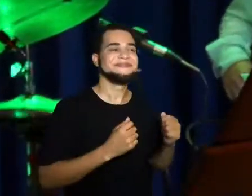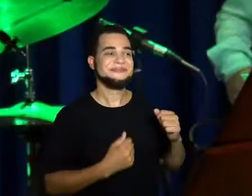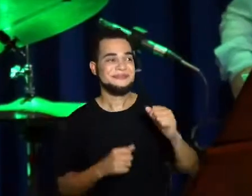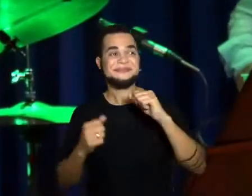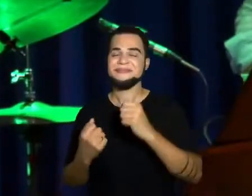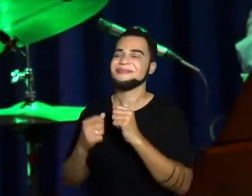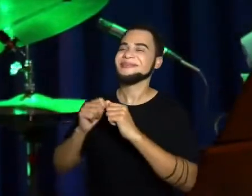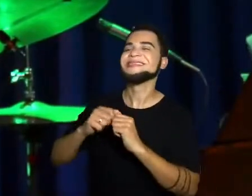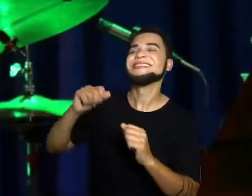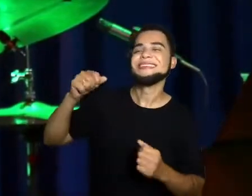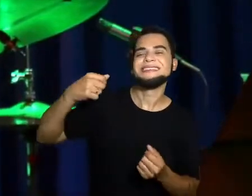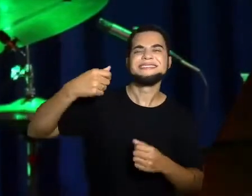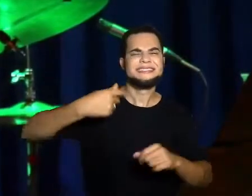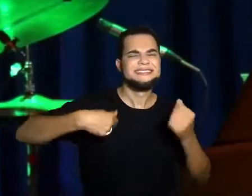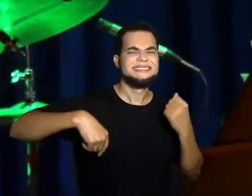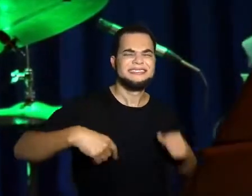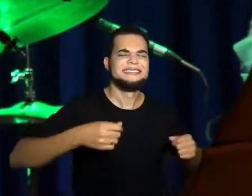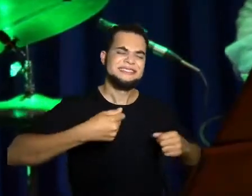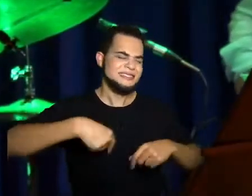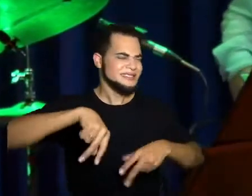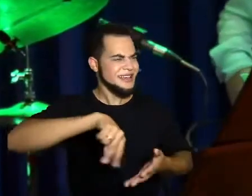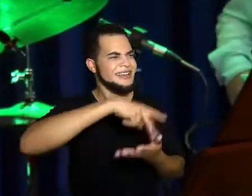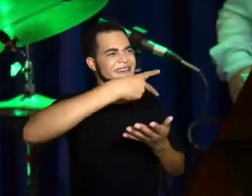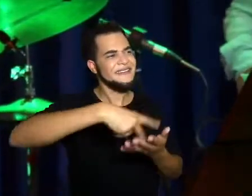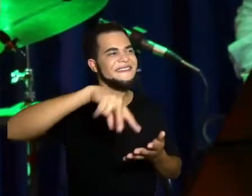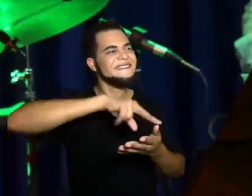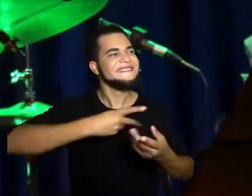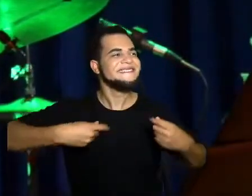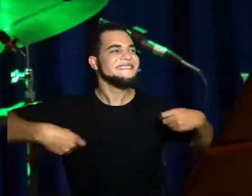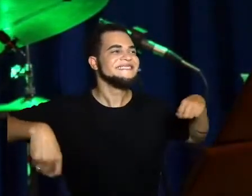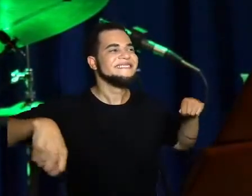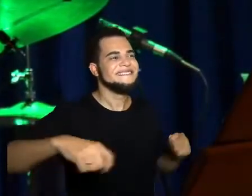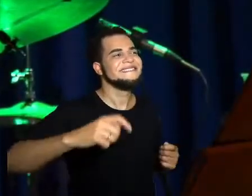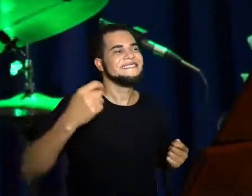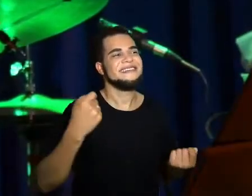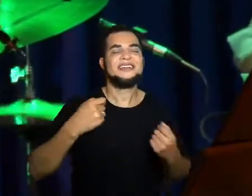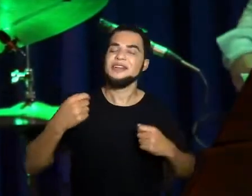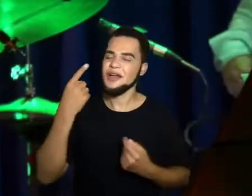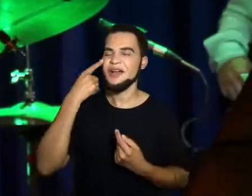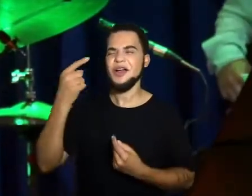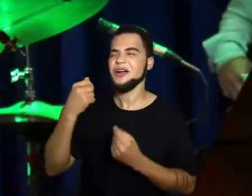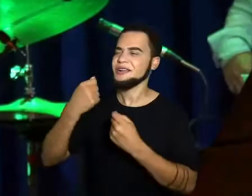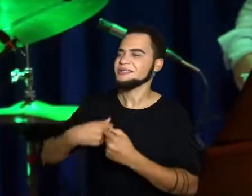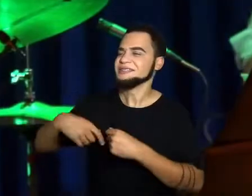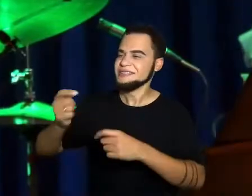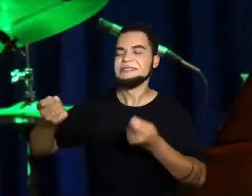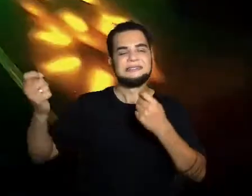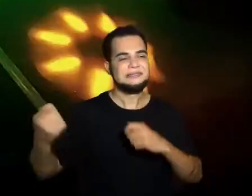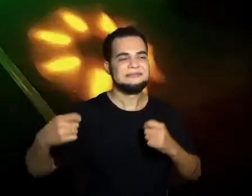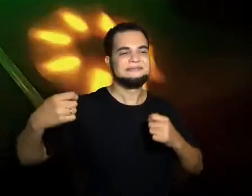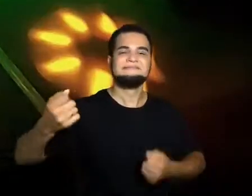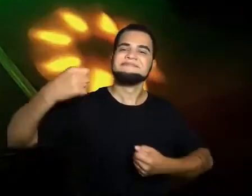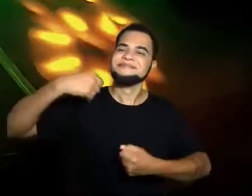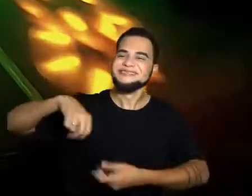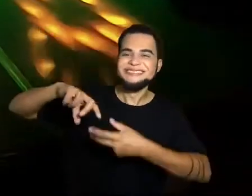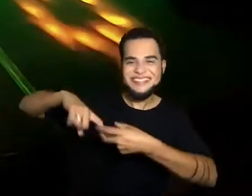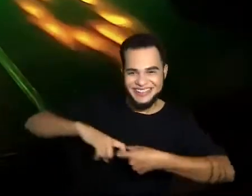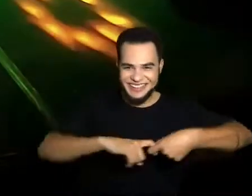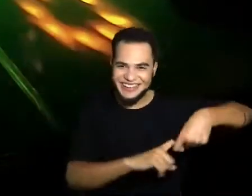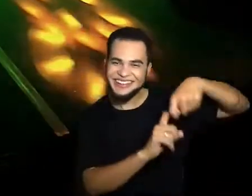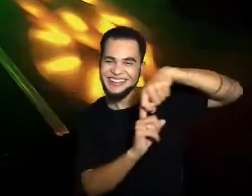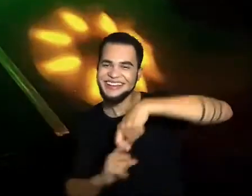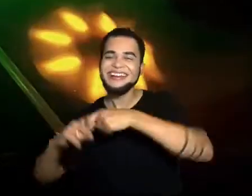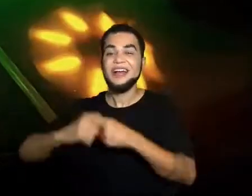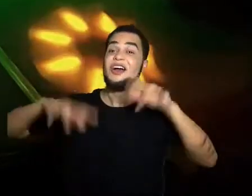Sai a rodada, tem um lenço do cabelo. Ela é quadriculada, a blusa do cavaleiro. Sangeia na rie, olha a chuva que vem